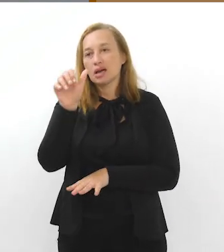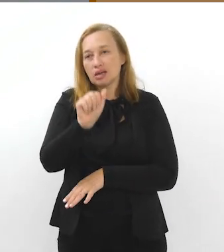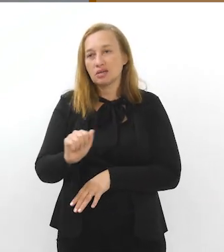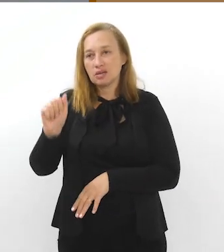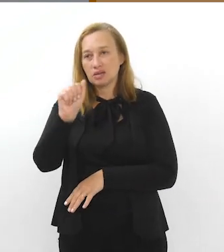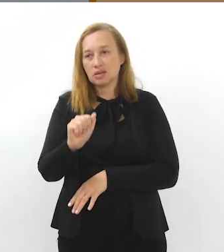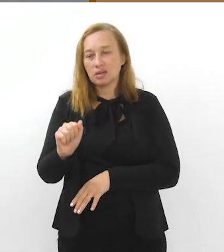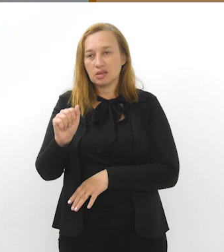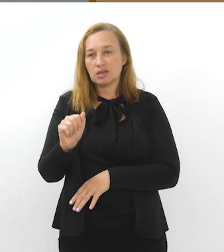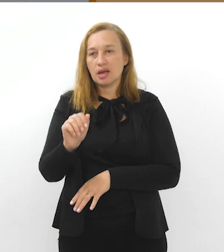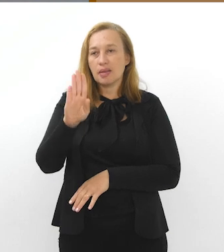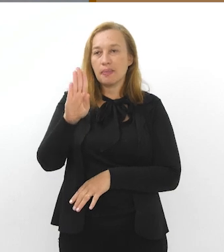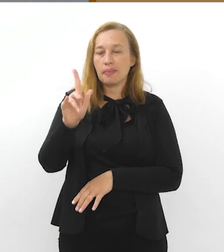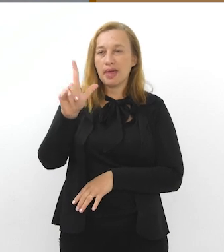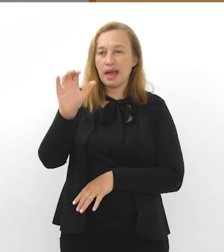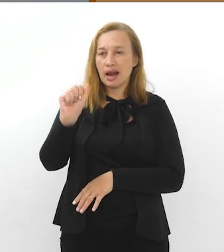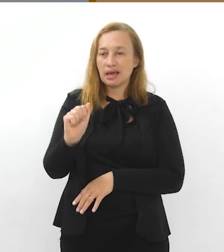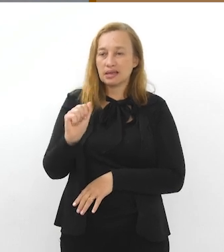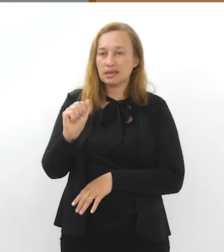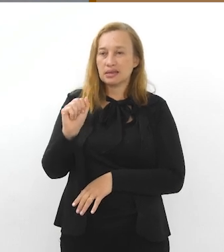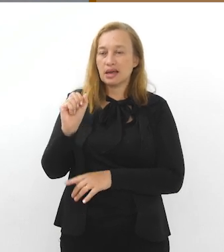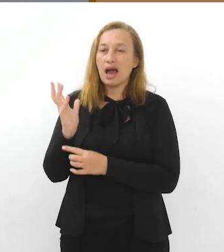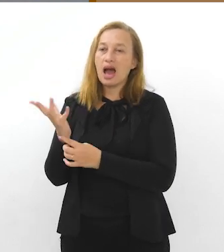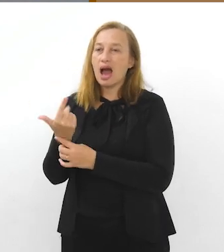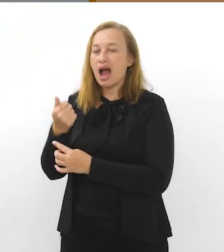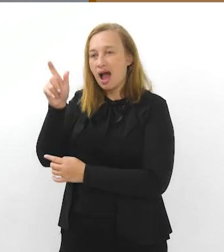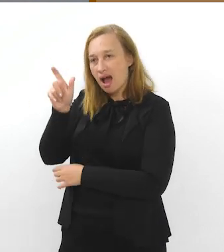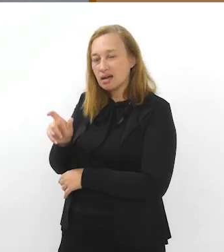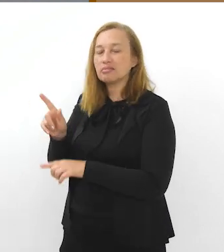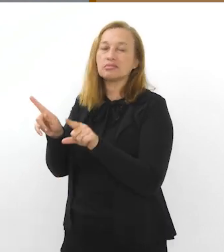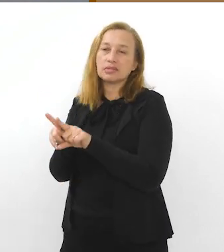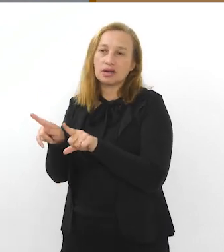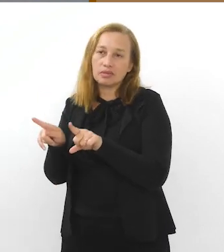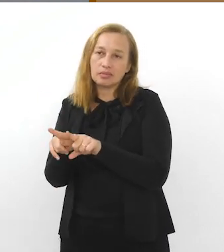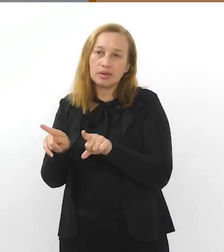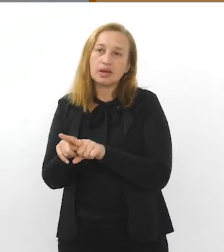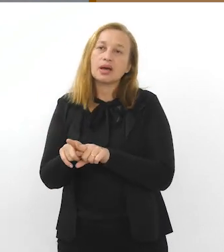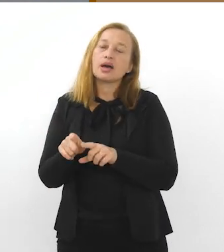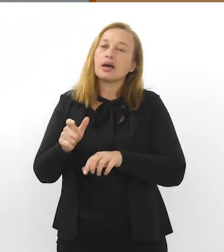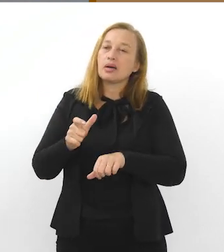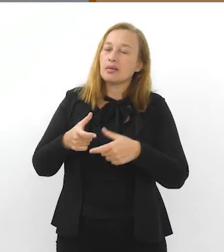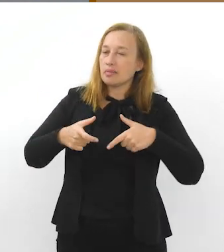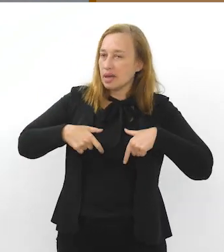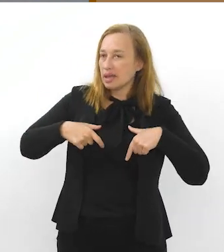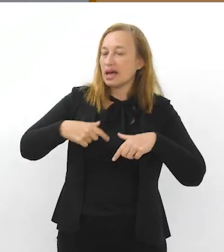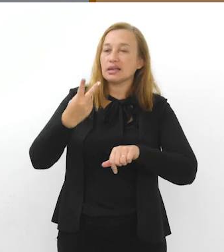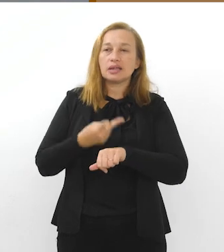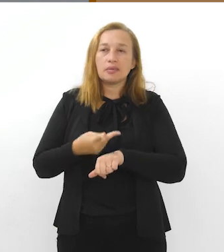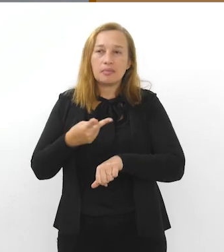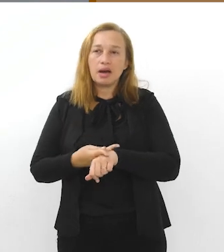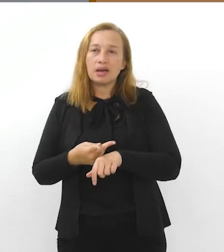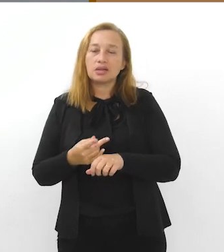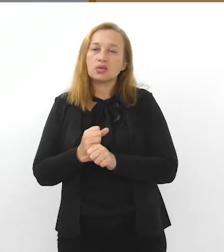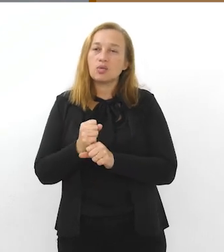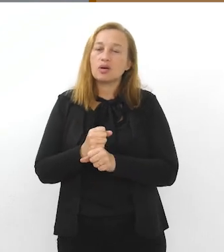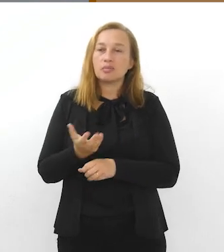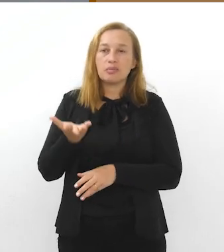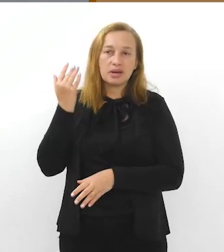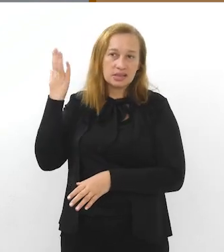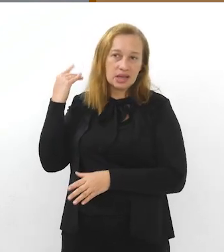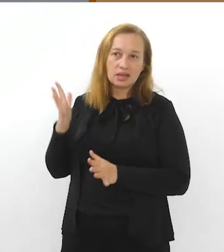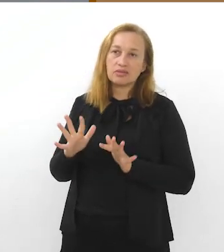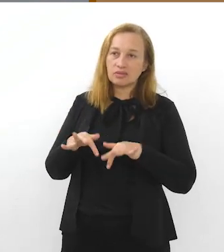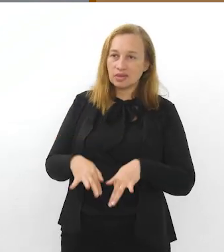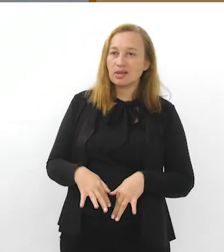Na Associação Brasileira de Belas Artes, também eu recebi medalha de prata no final do ano passado.